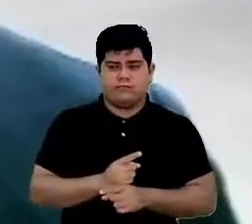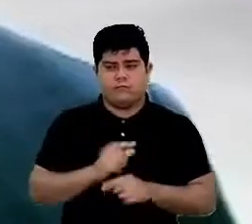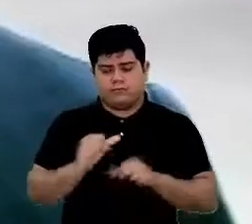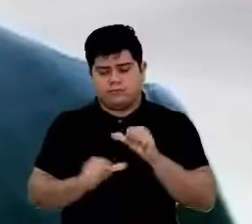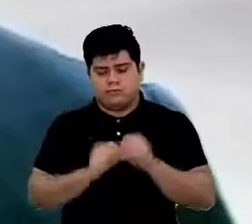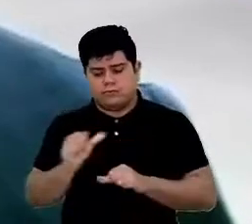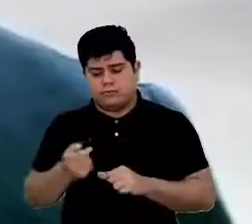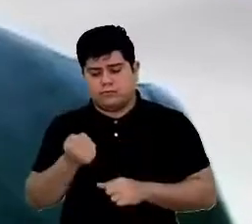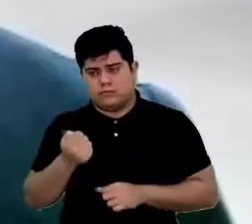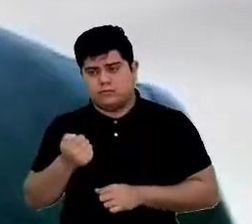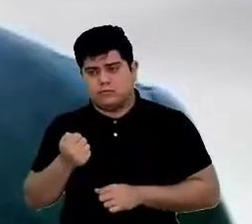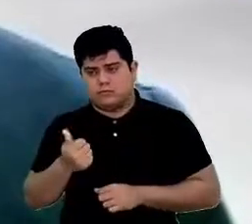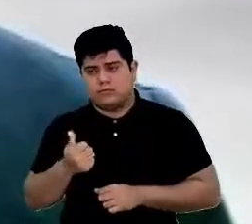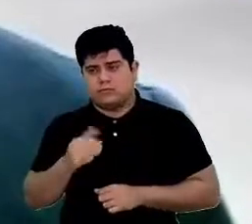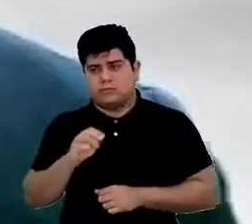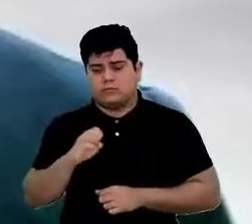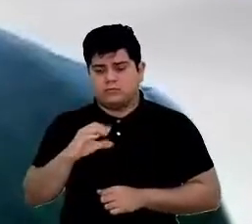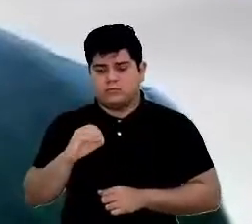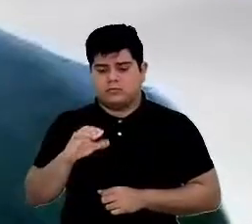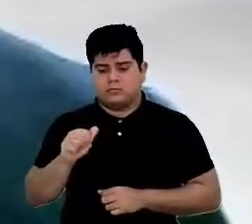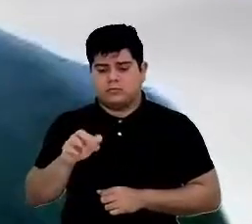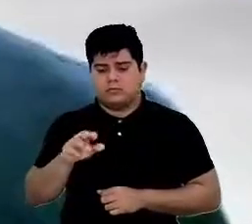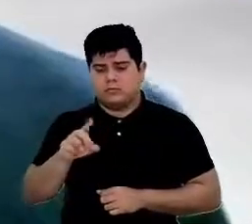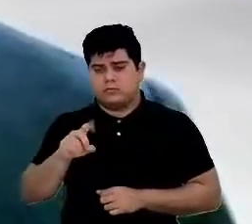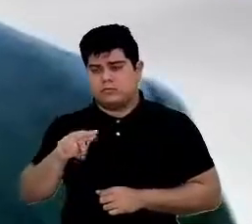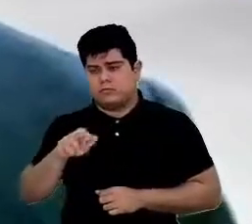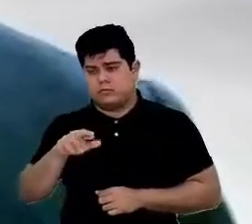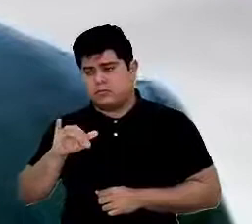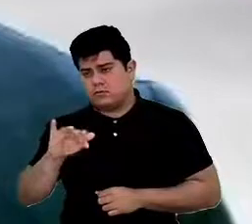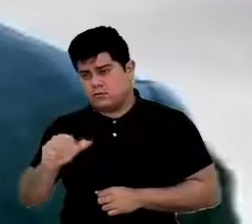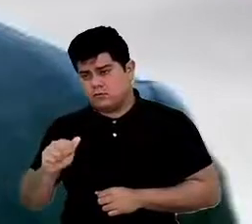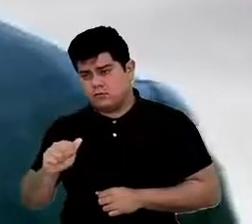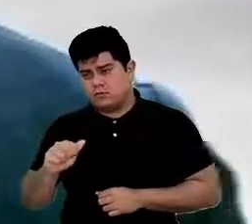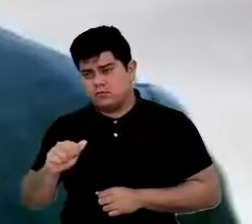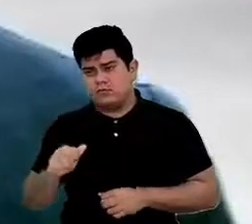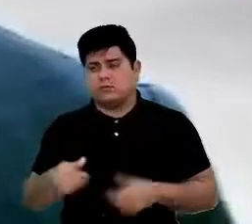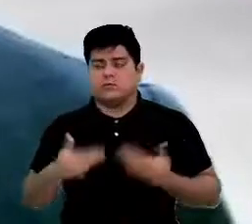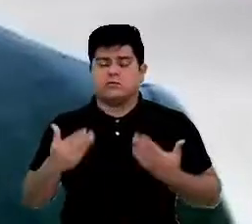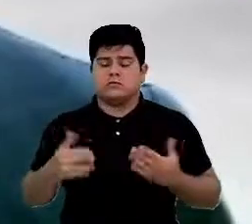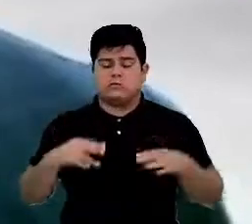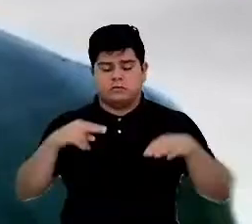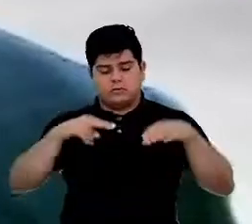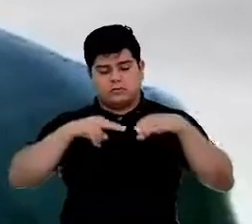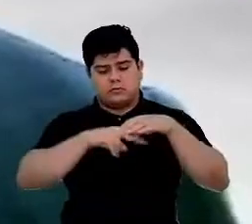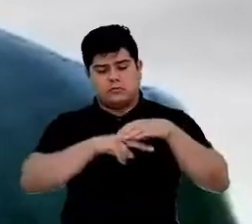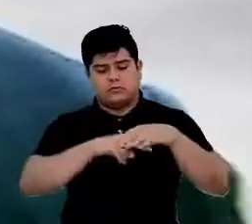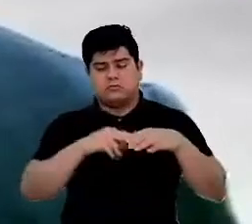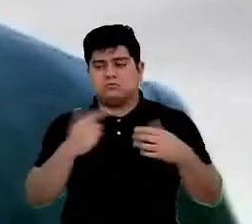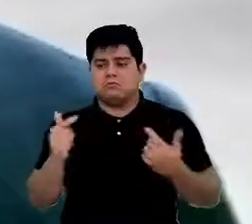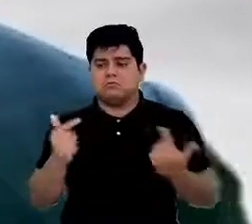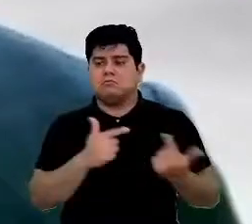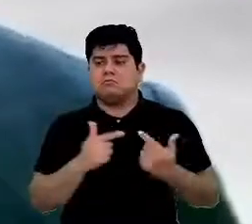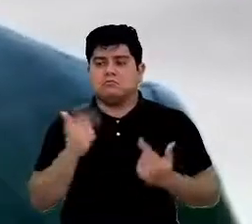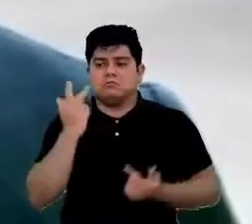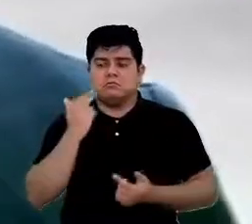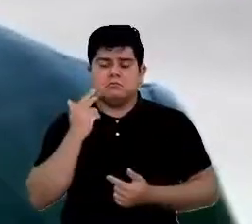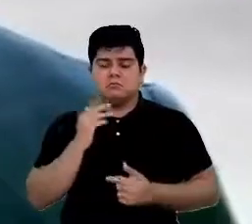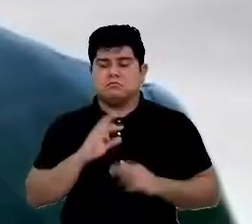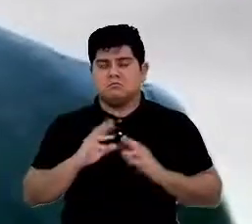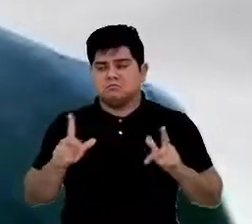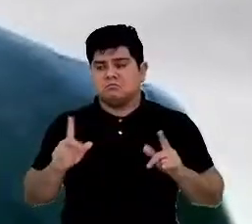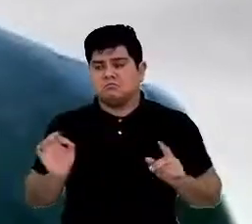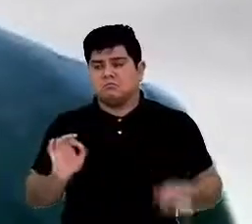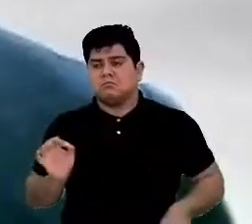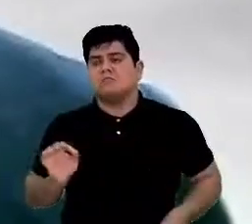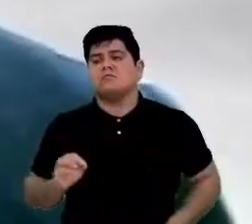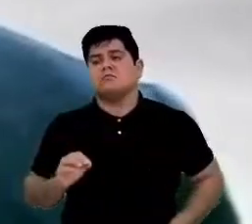alterações ecocardiográficas ou eletrocardiográficas, e a ressonância não tem nenhuma anormalidade, a